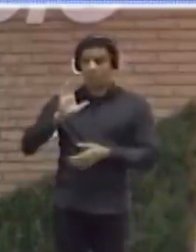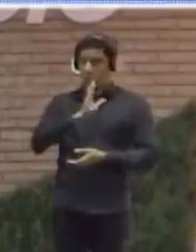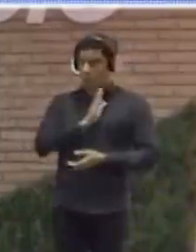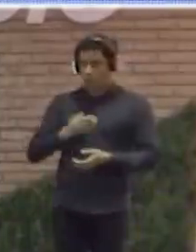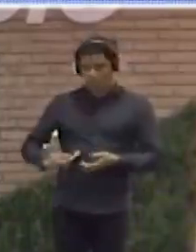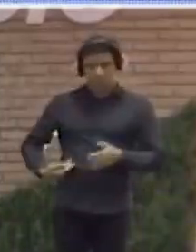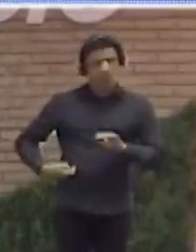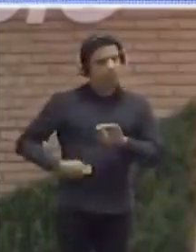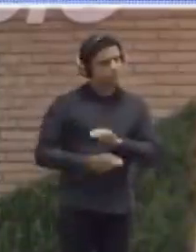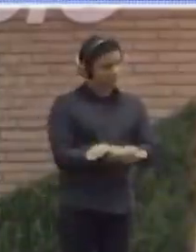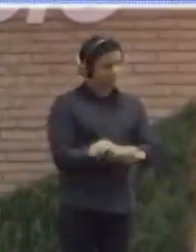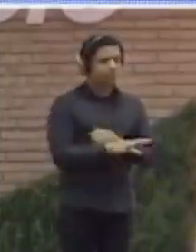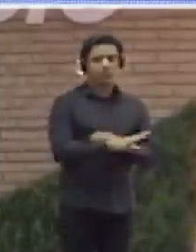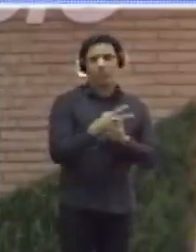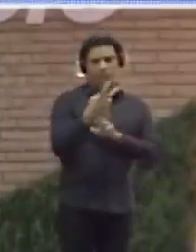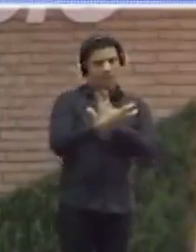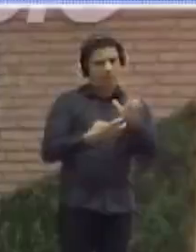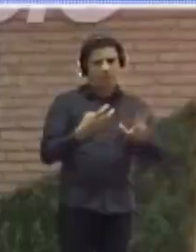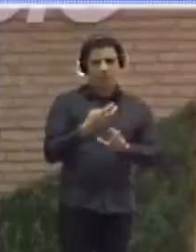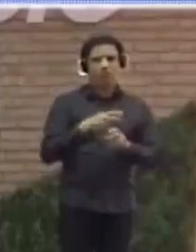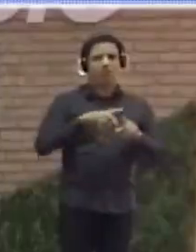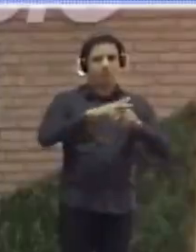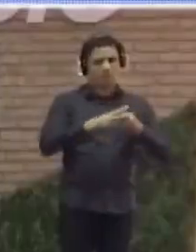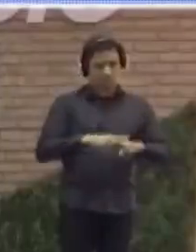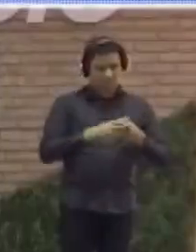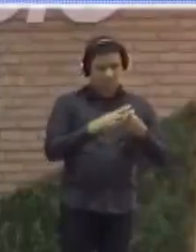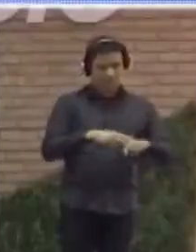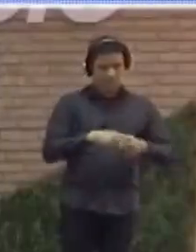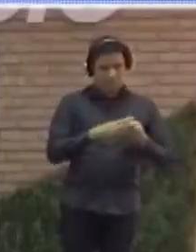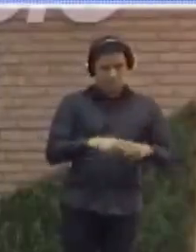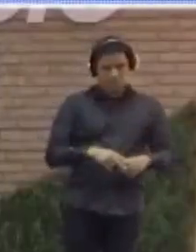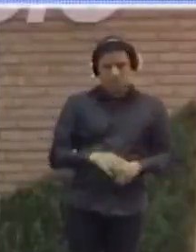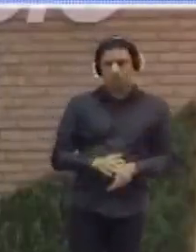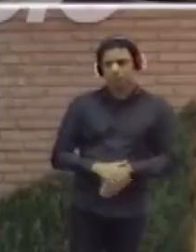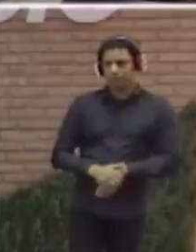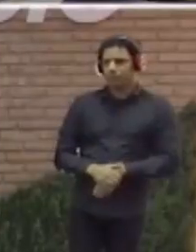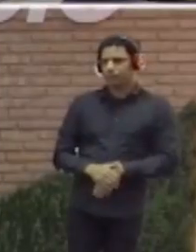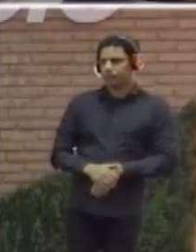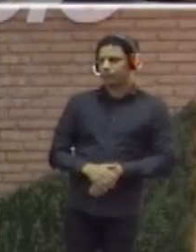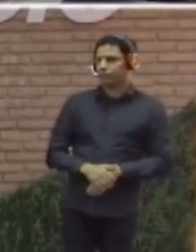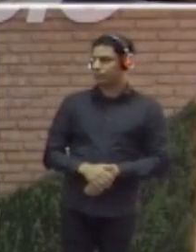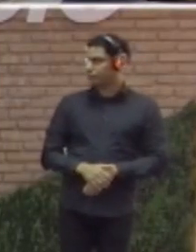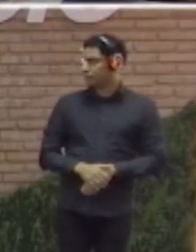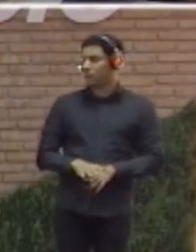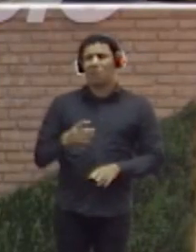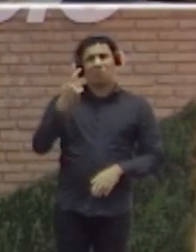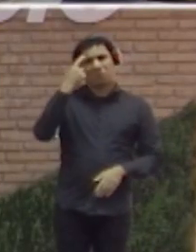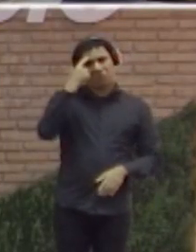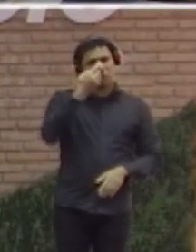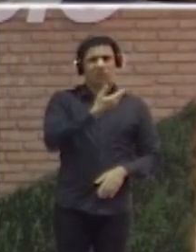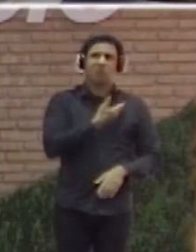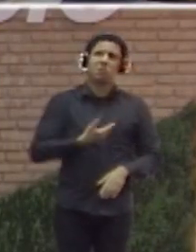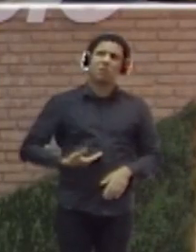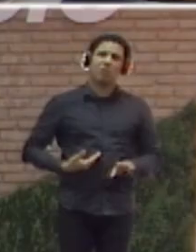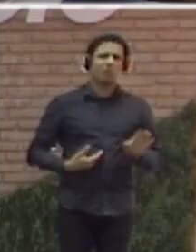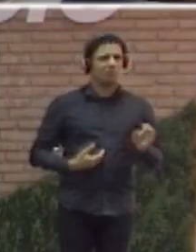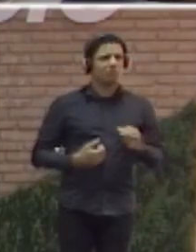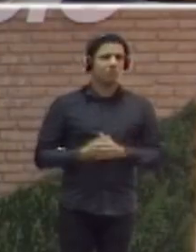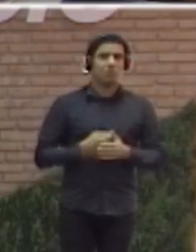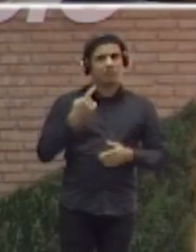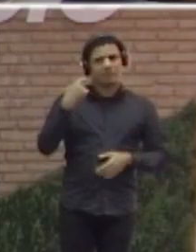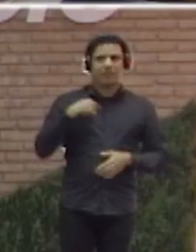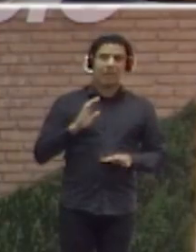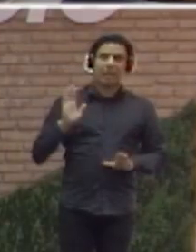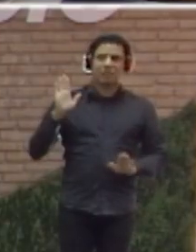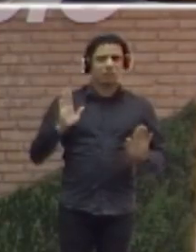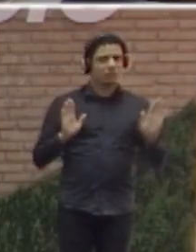porque eles não querem que tire de forma alguma. Obrigado. Pessoal, até pensei que fosse pública, né? Fiquei imaginando o edital